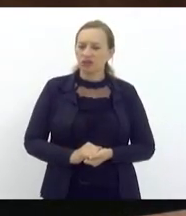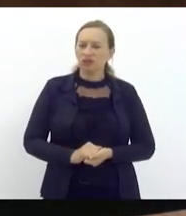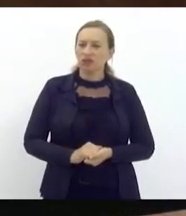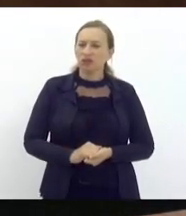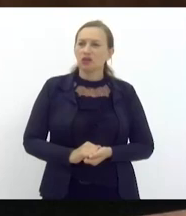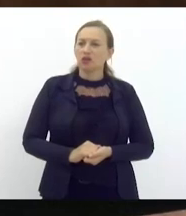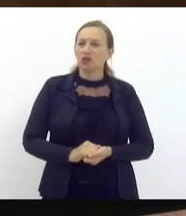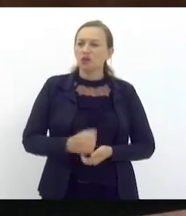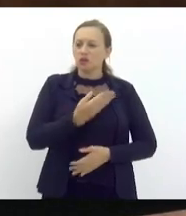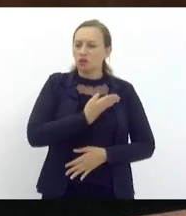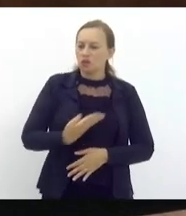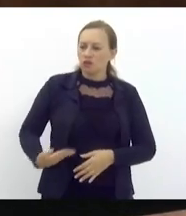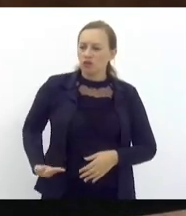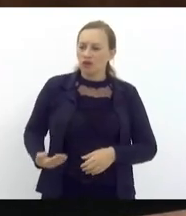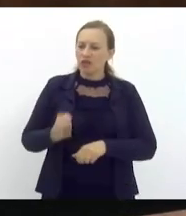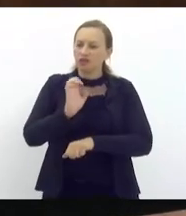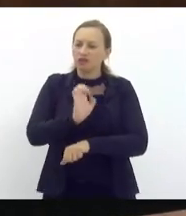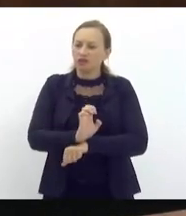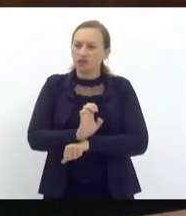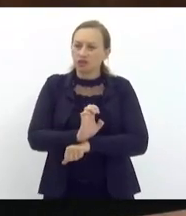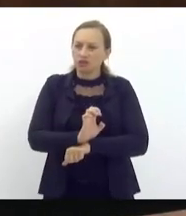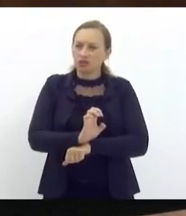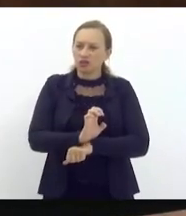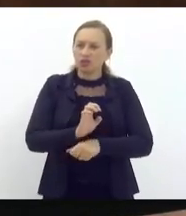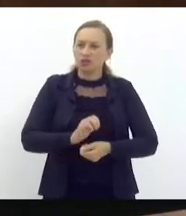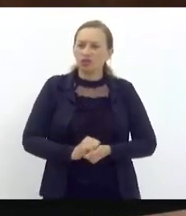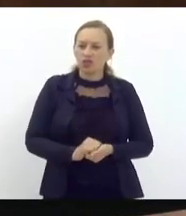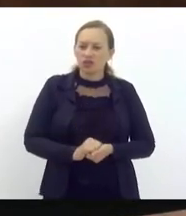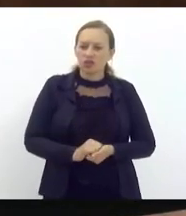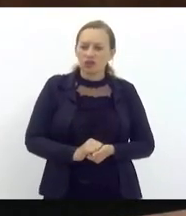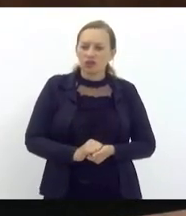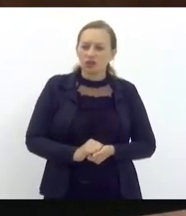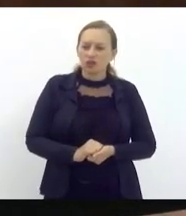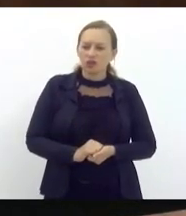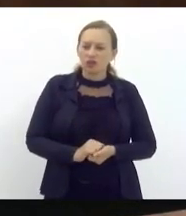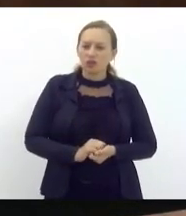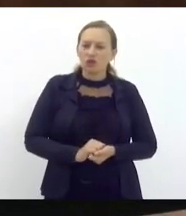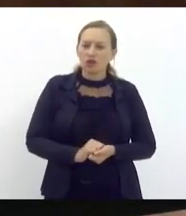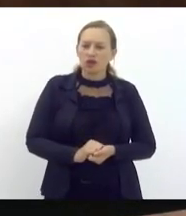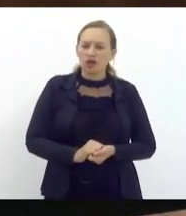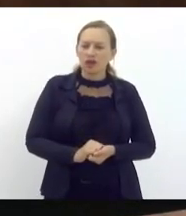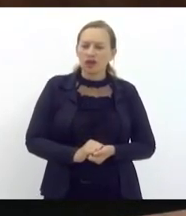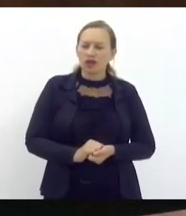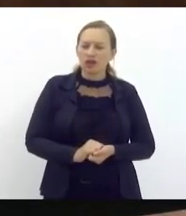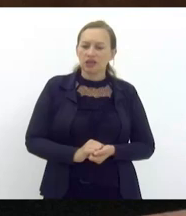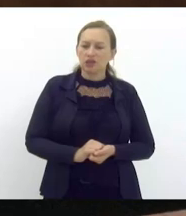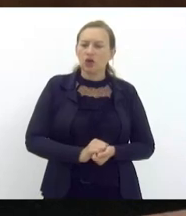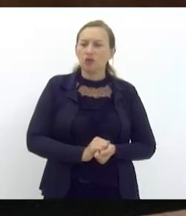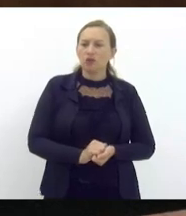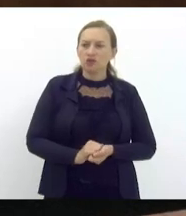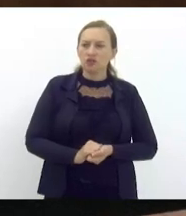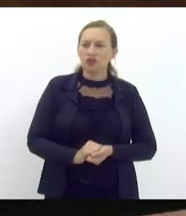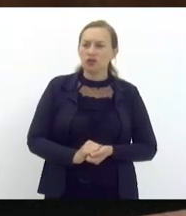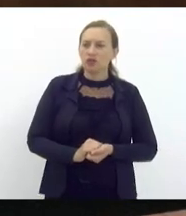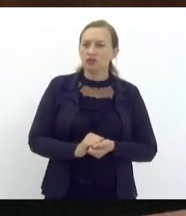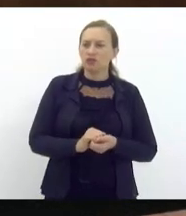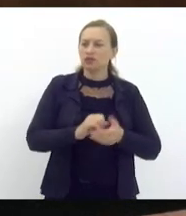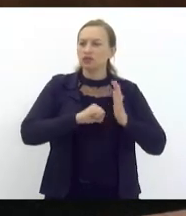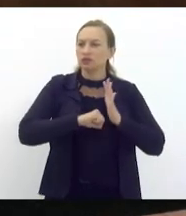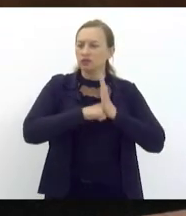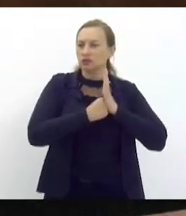estado ele não teve o mesmo entendimento que esta casa sendo assim vetou